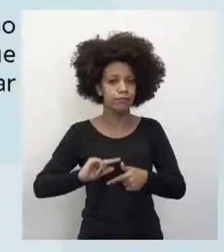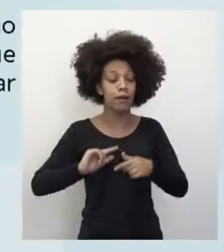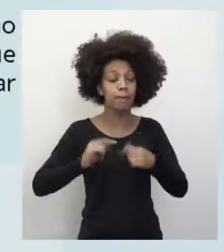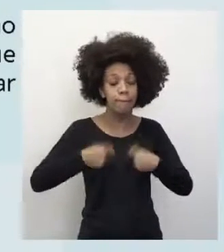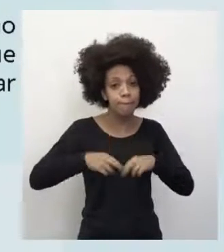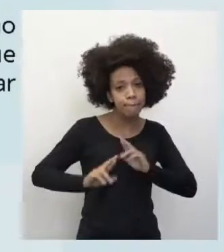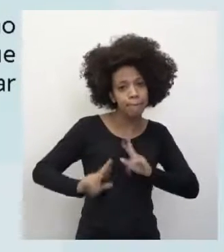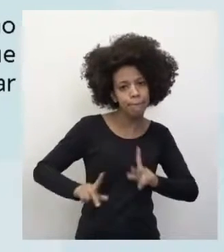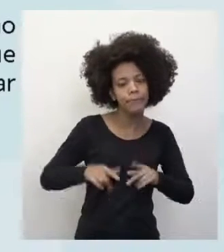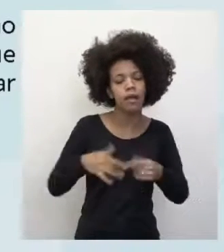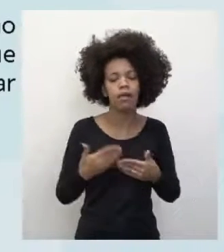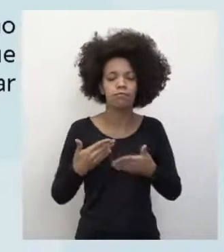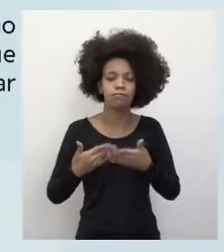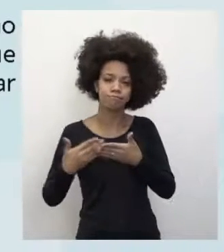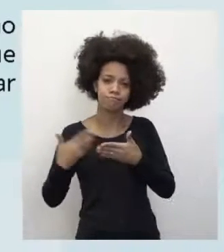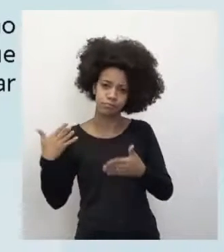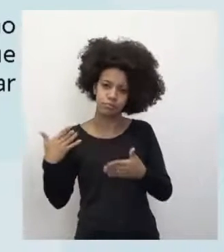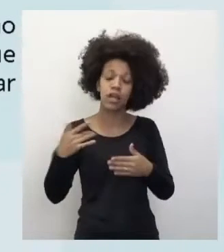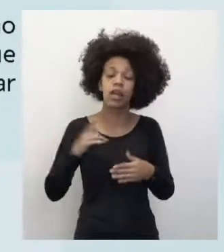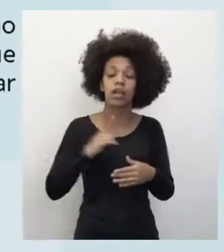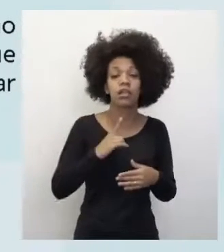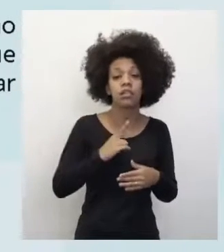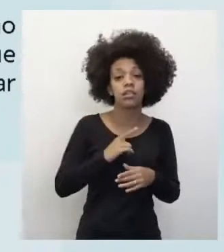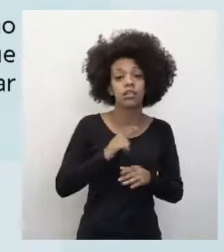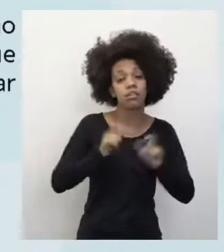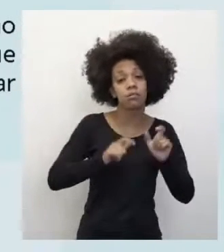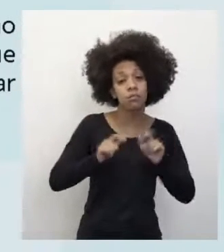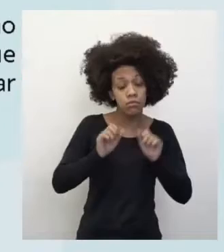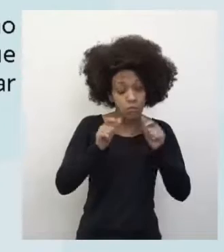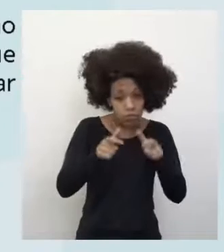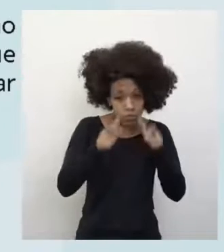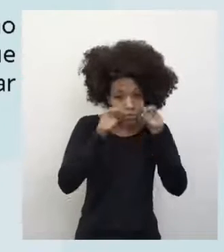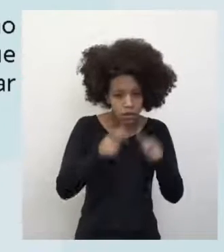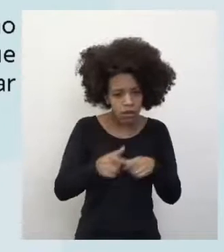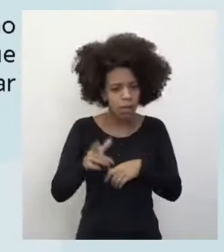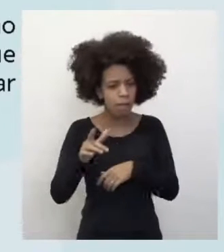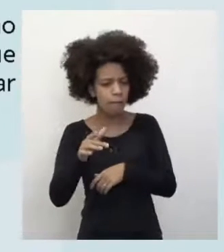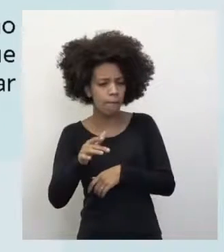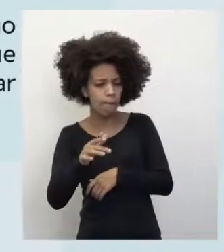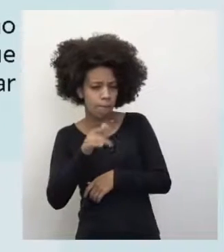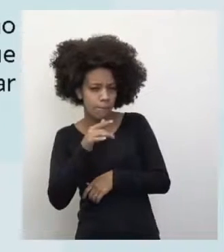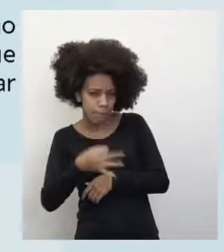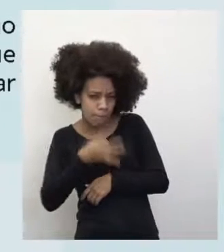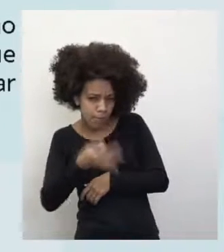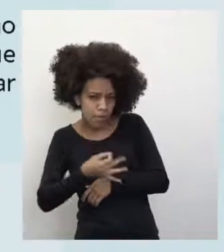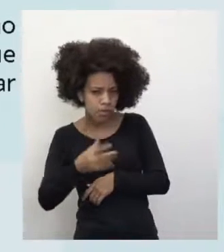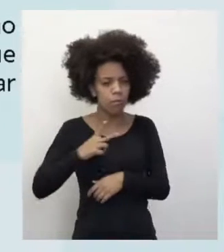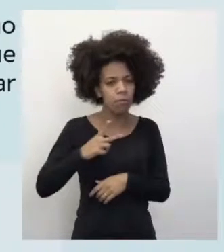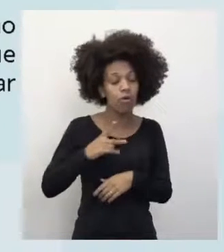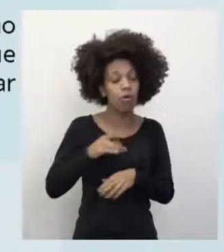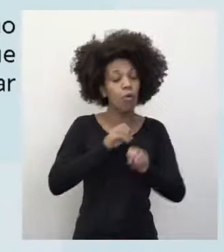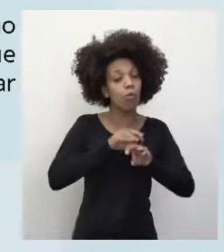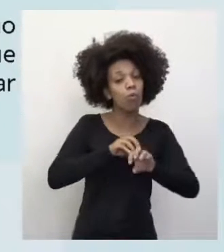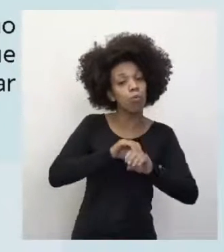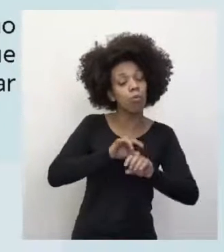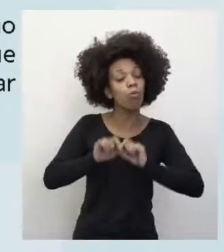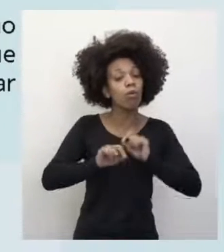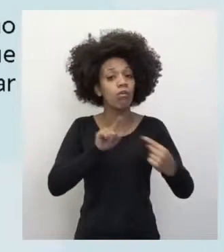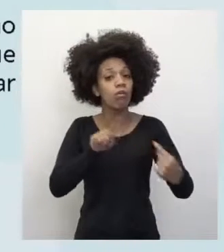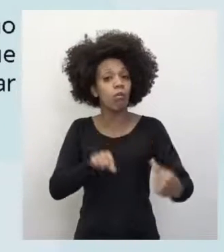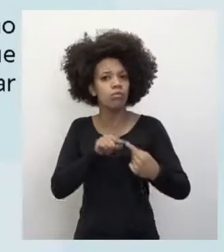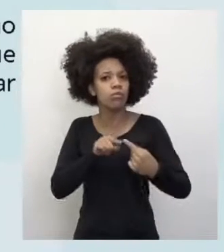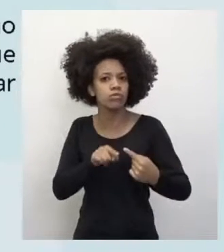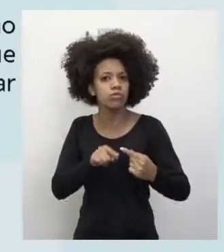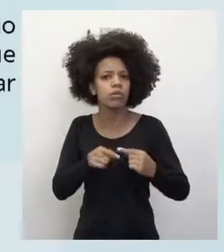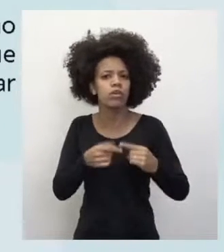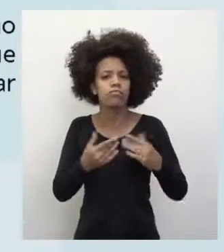estética teatral contemporânea permite ao espectador uma reflexão pessoal sobre aquilo que está sendo encenado, podendo, com isso, mudar sua